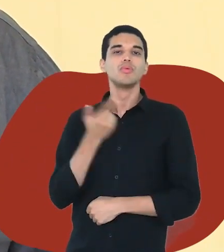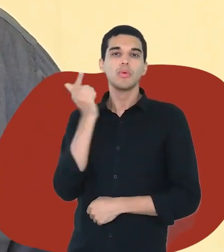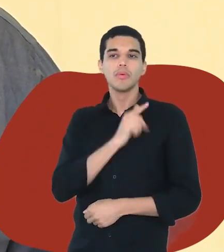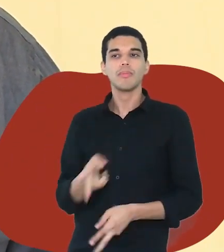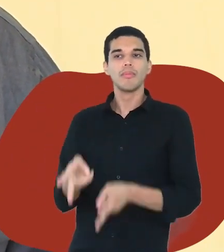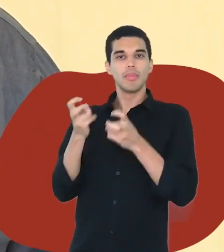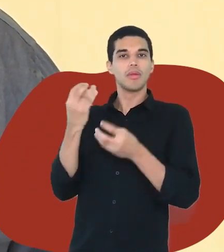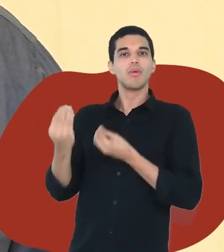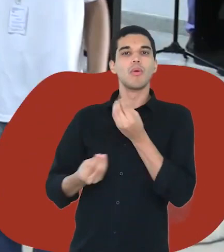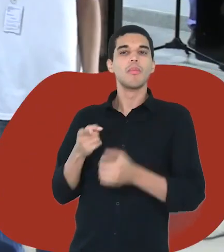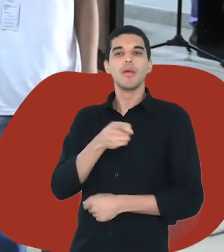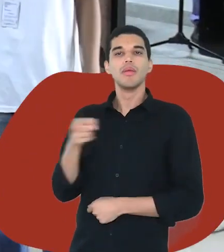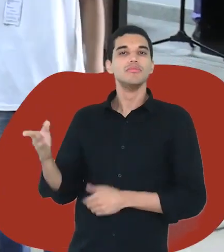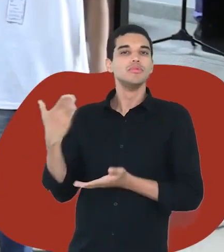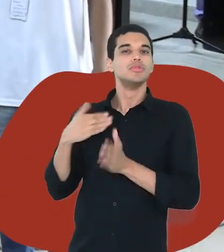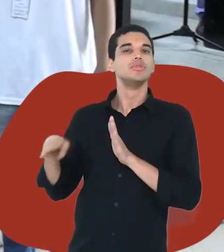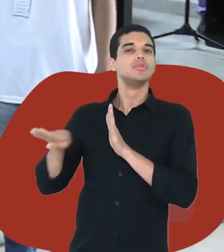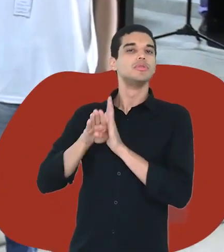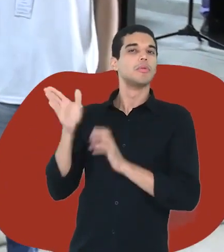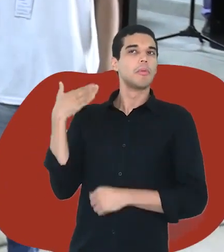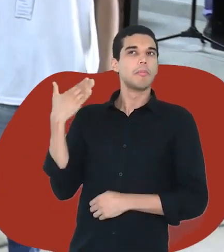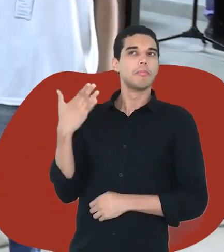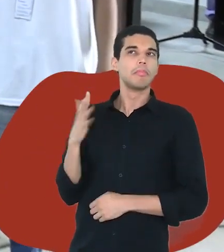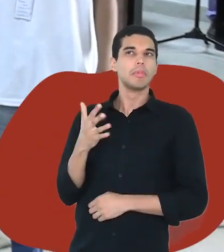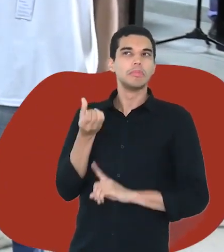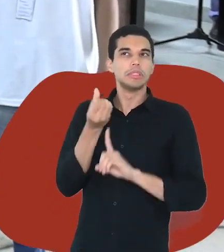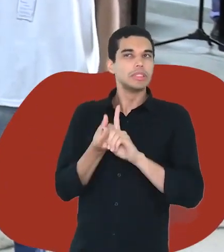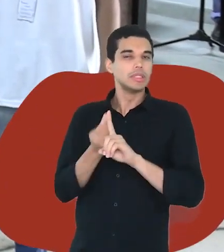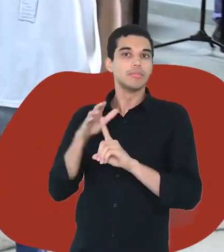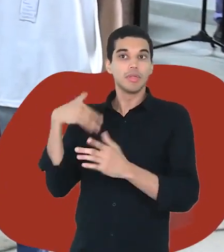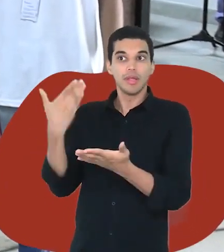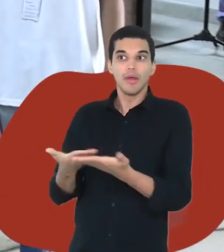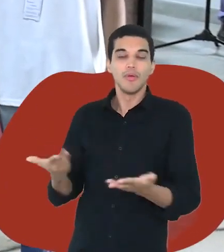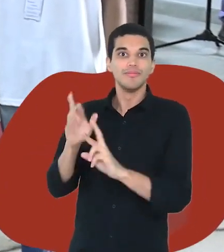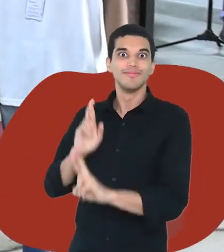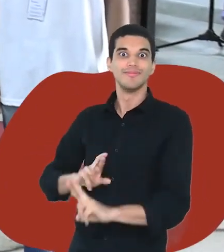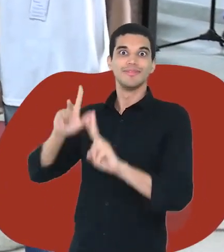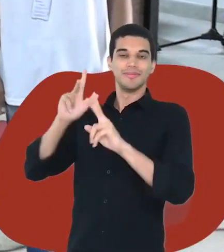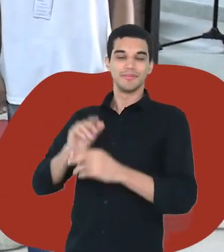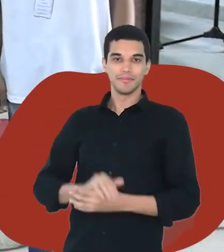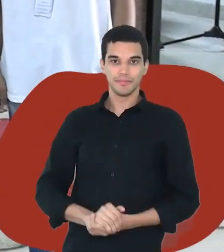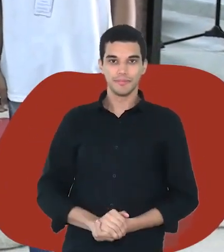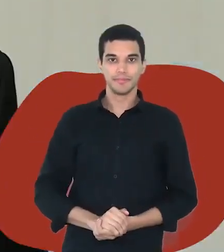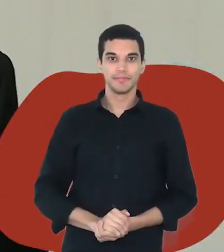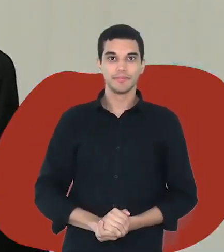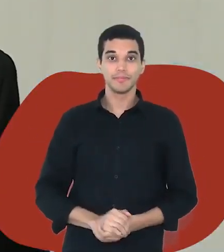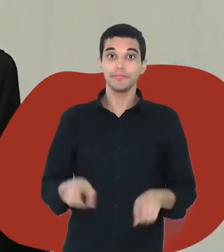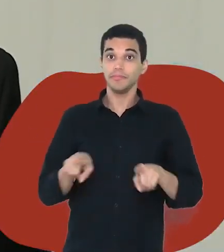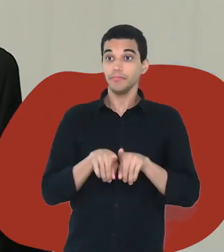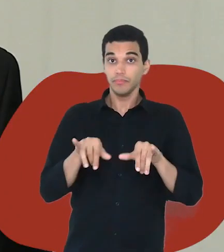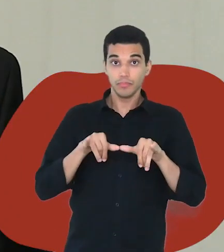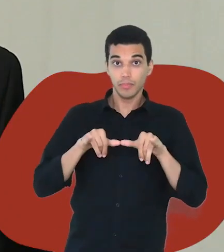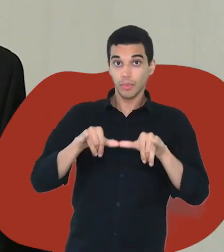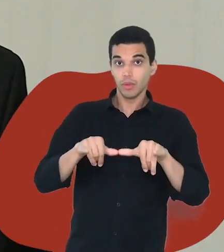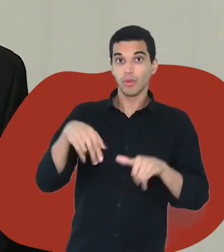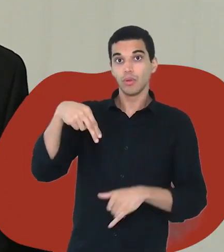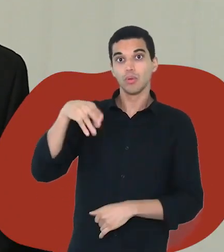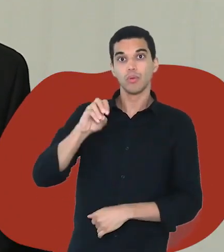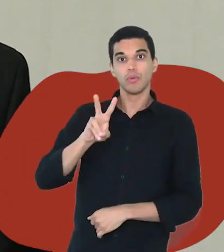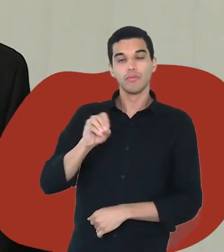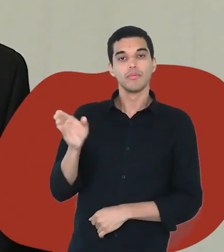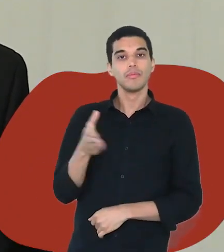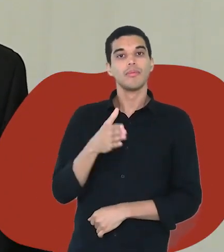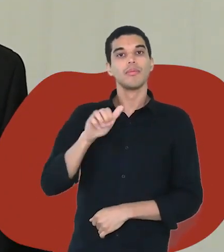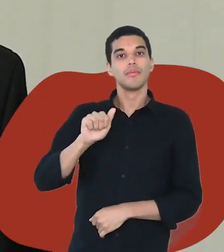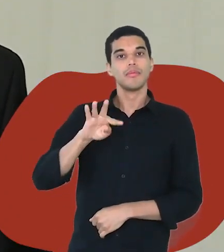né a gente consegue perceber a diferença de quando chegaram a mais ou menos seis meses atrás e hoje o que eles são para o novo atakarejo um